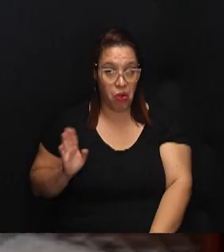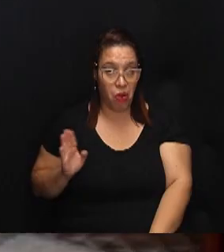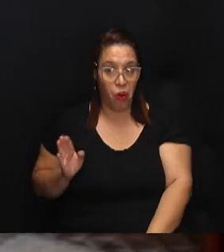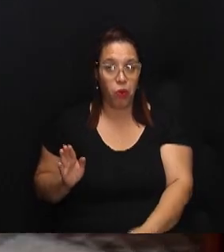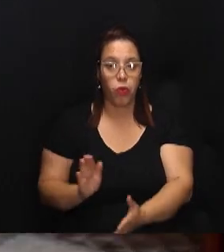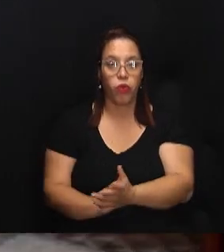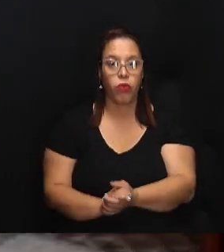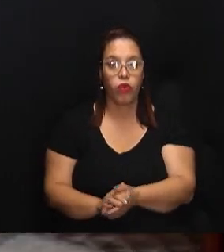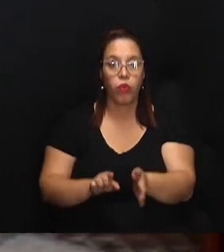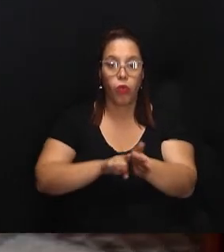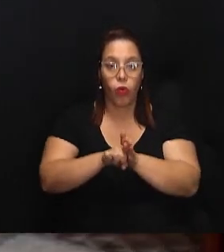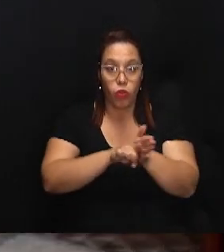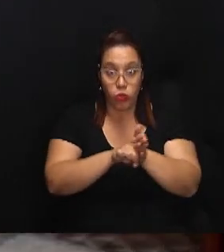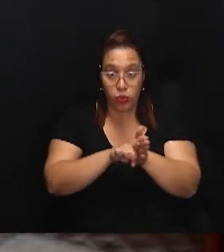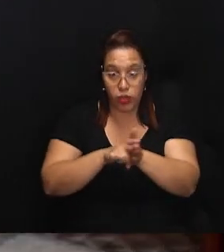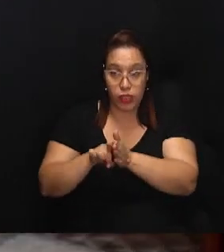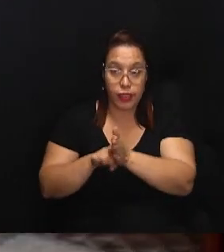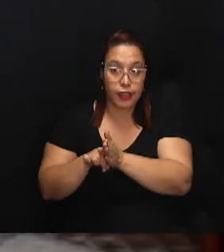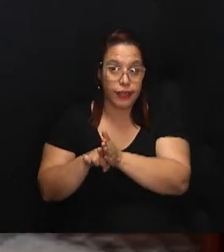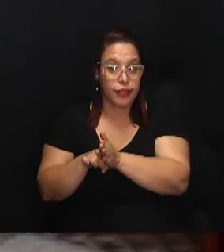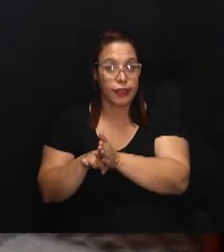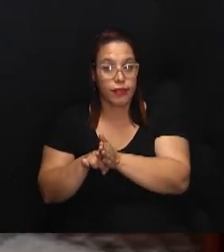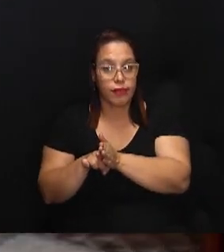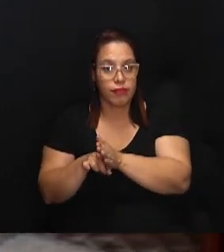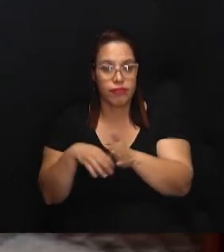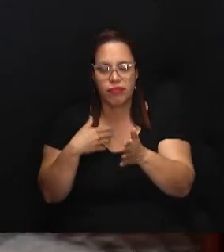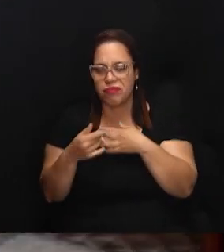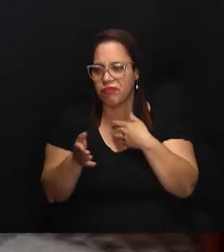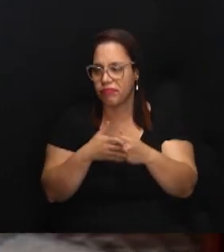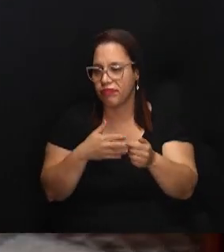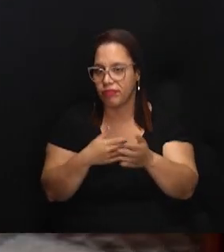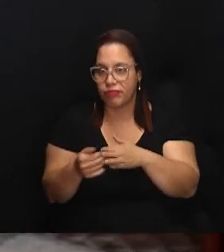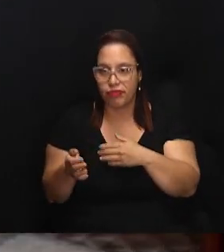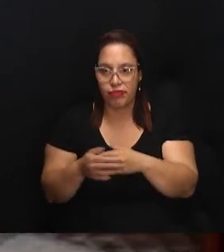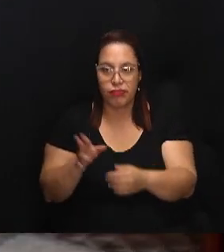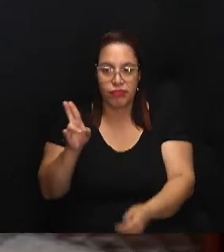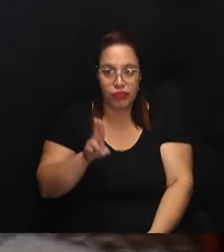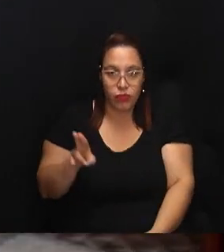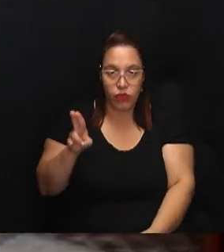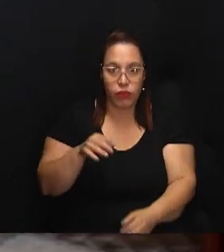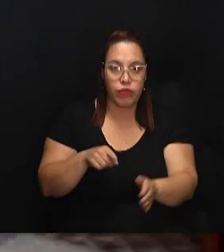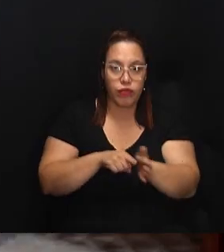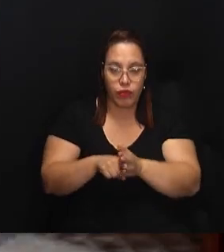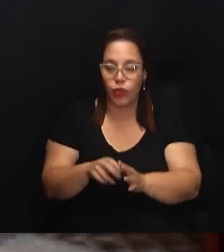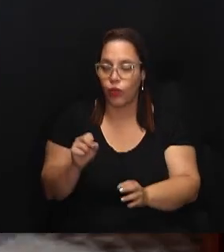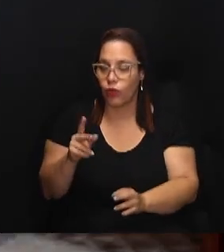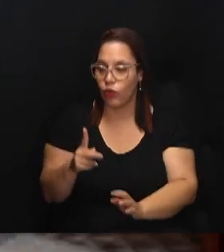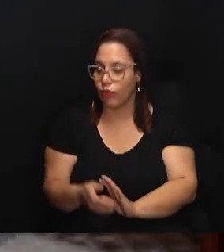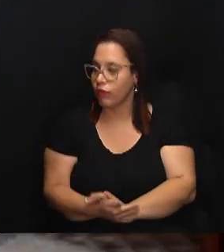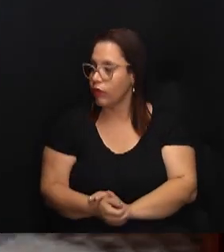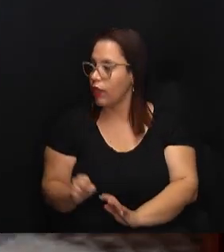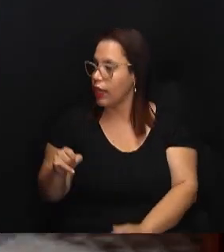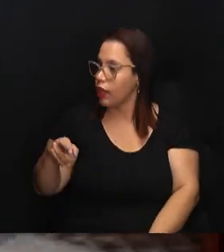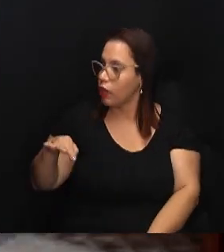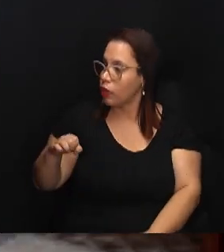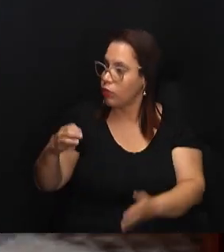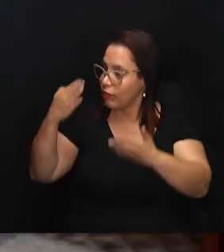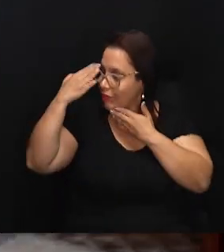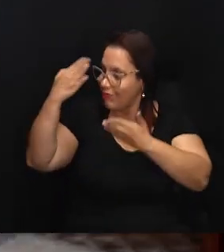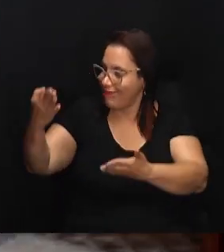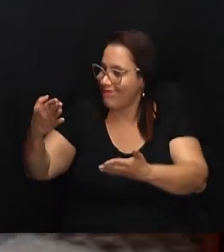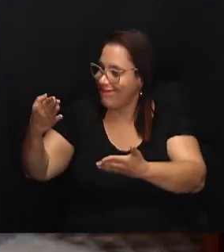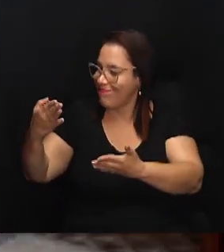treinamentos, em bolsas de pesquisa, enfim, em equipamentos relacionados à pesquisa, tudo